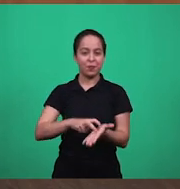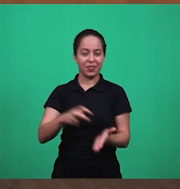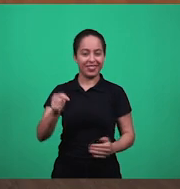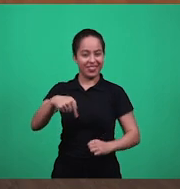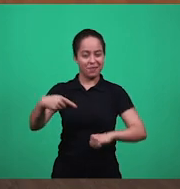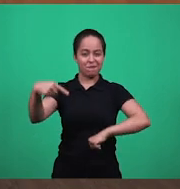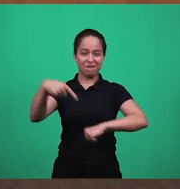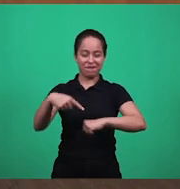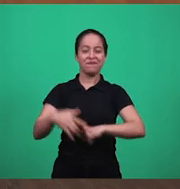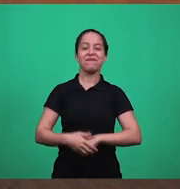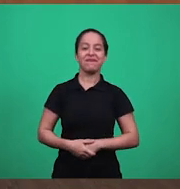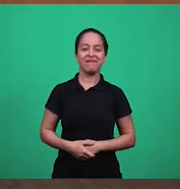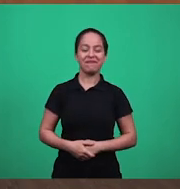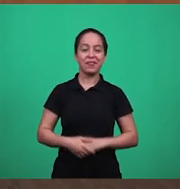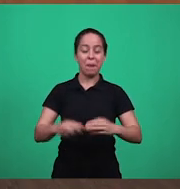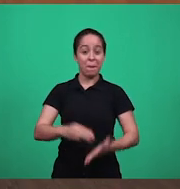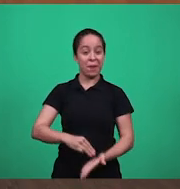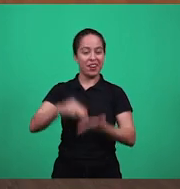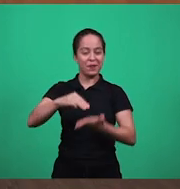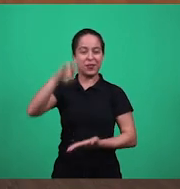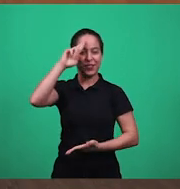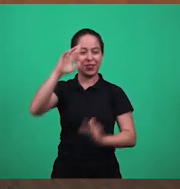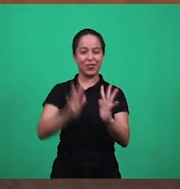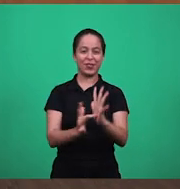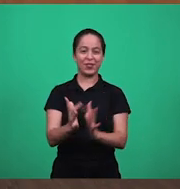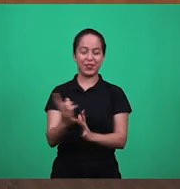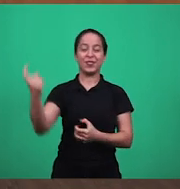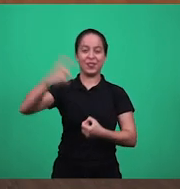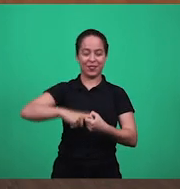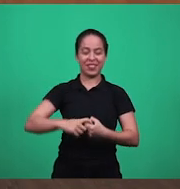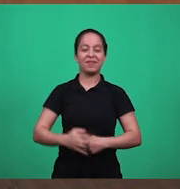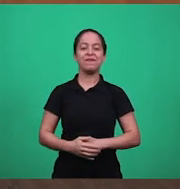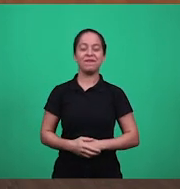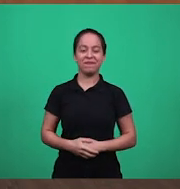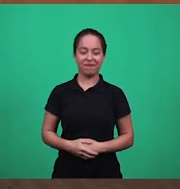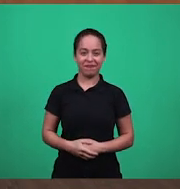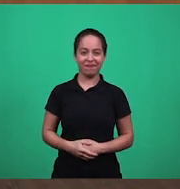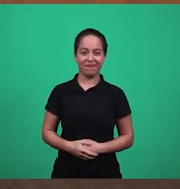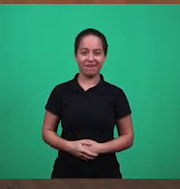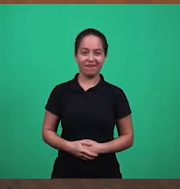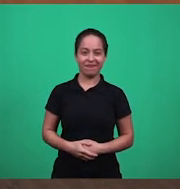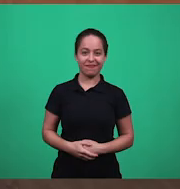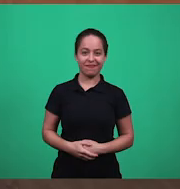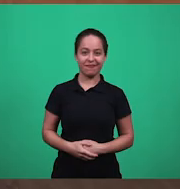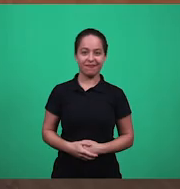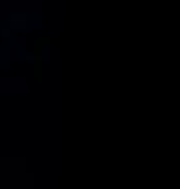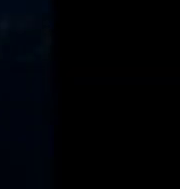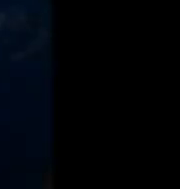7 horas da manhã, aqui pela Rede TV. Maranata, o Senhor Jesus vem.